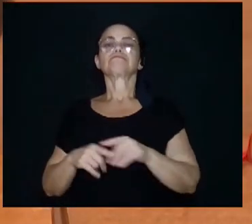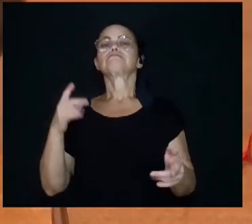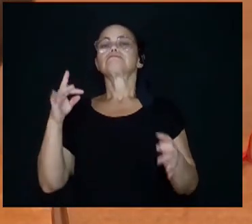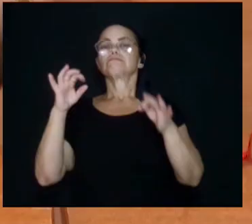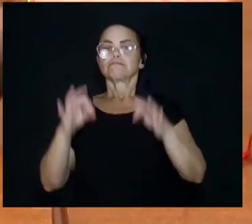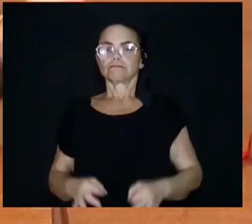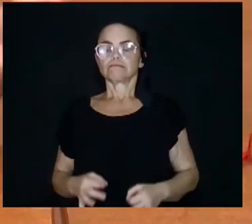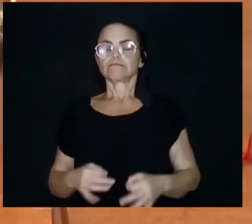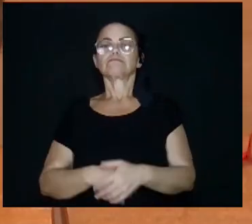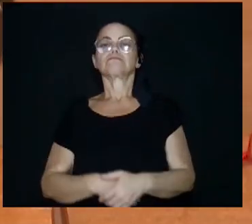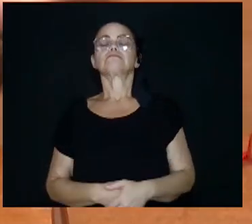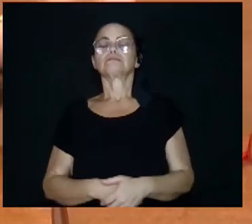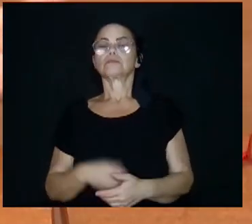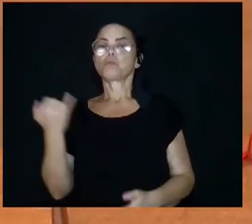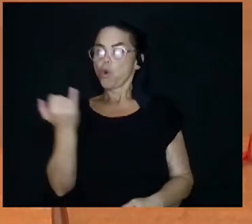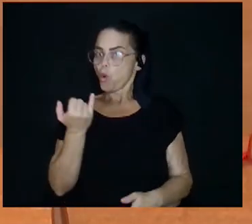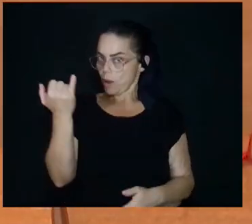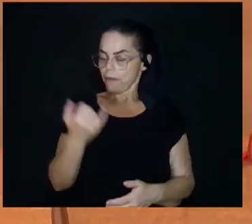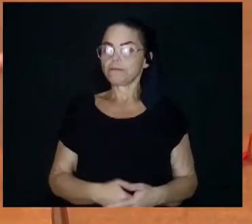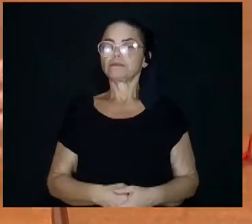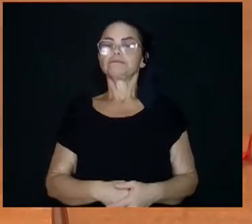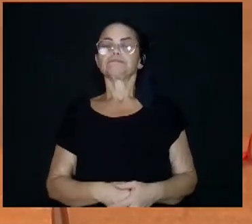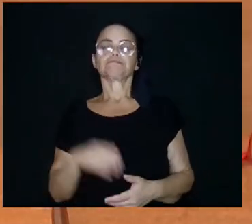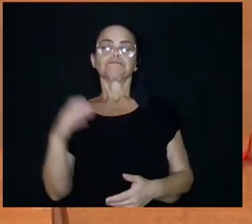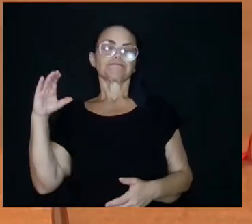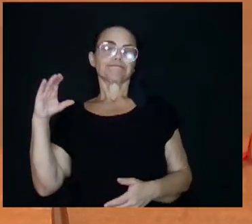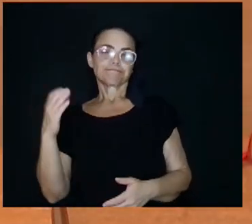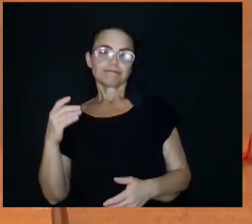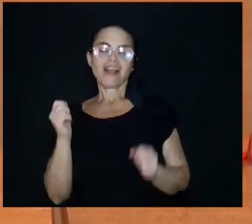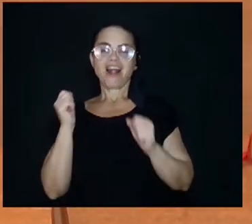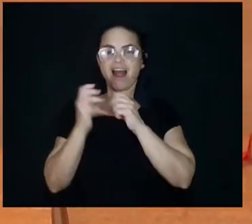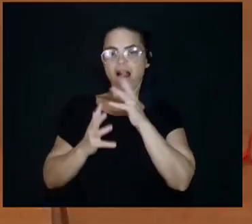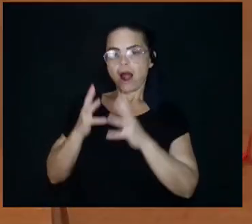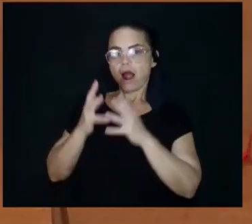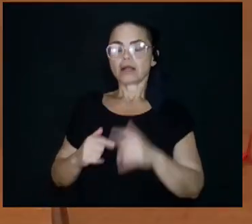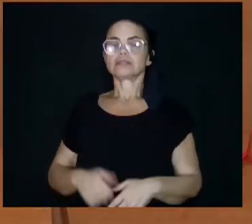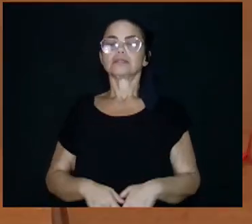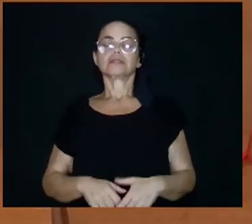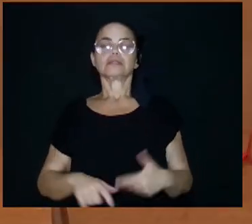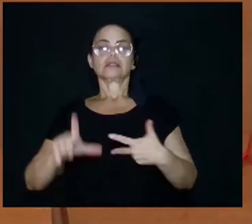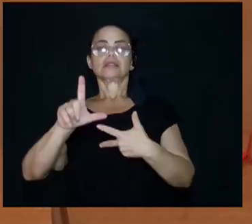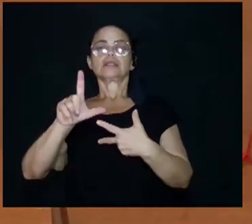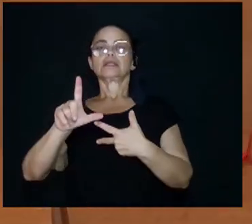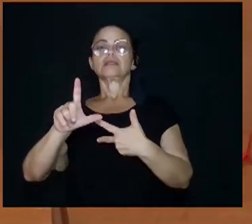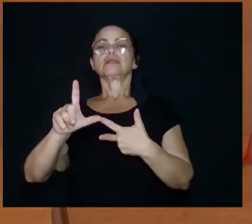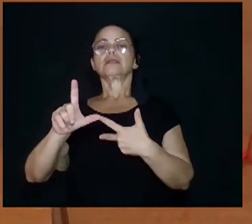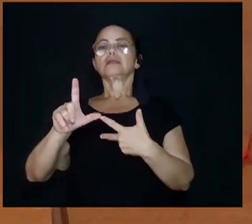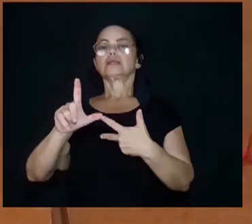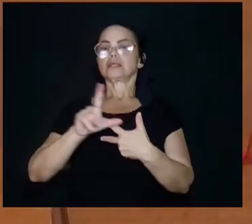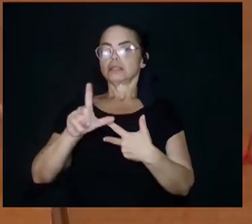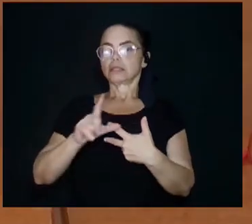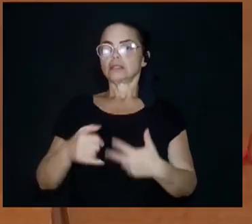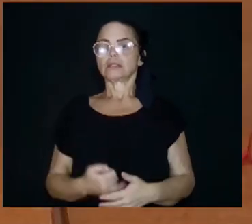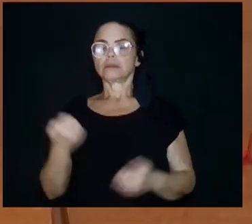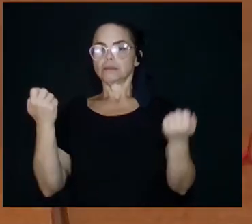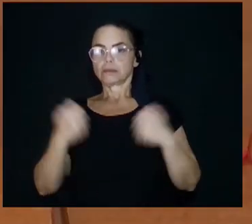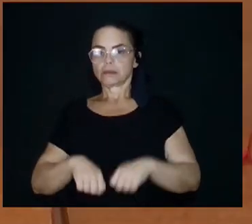conteúdo científico, com falas legislativas, tudo isso que poderão ser depois